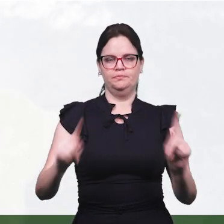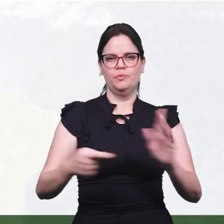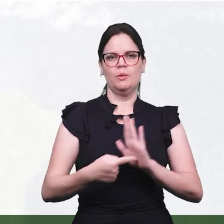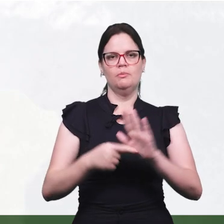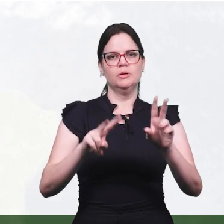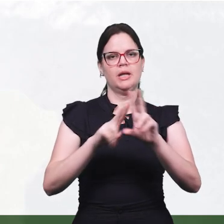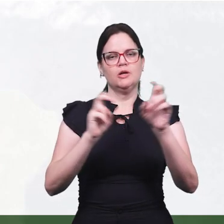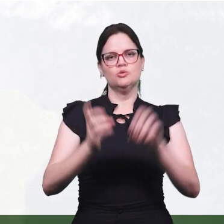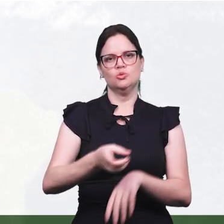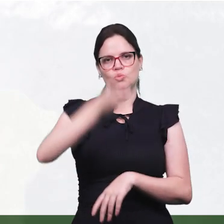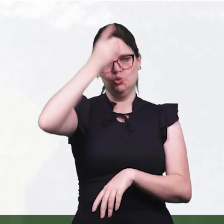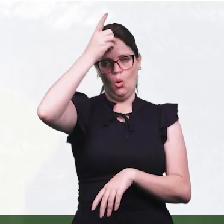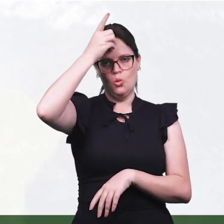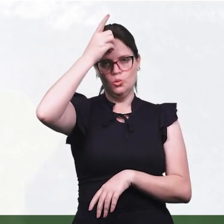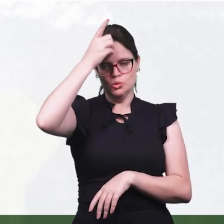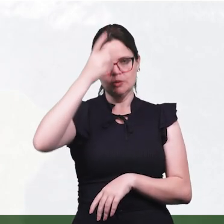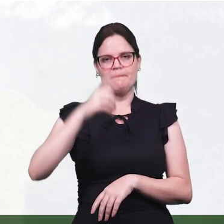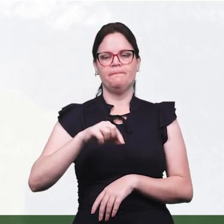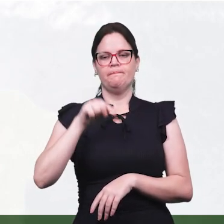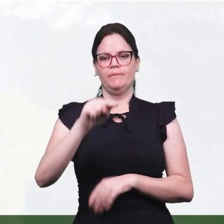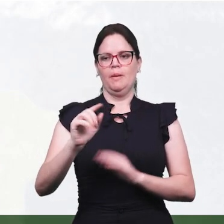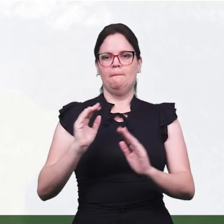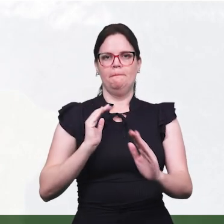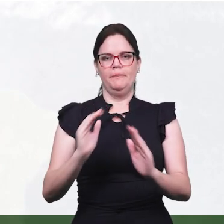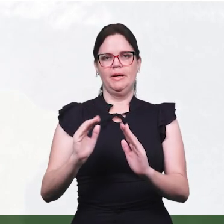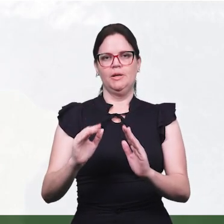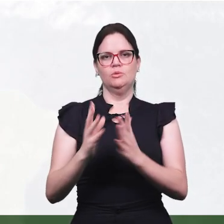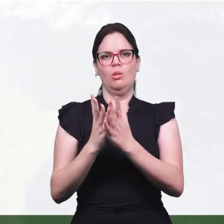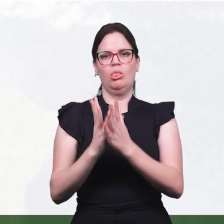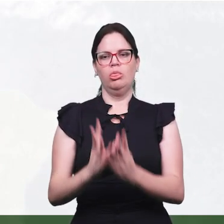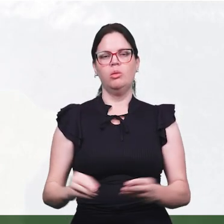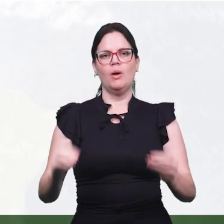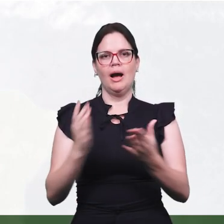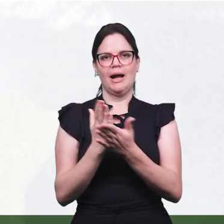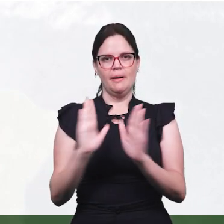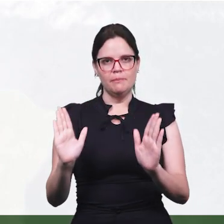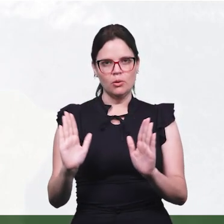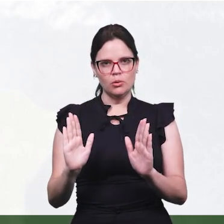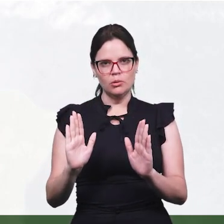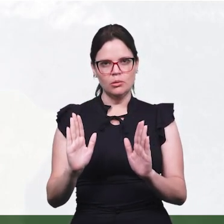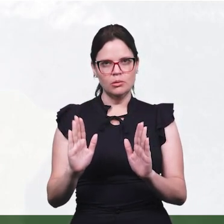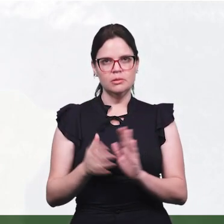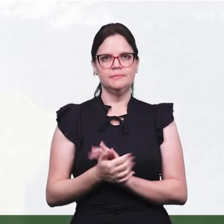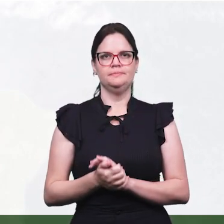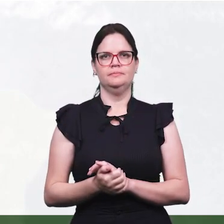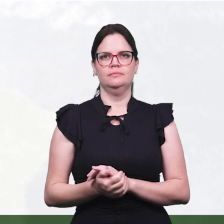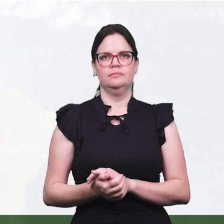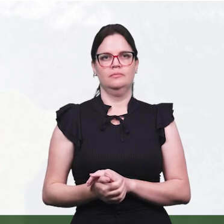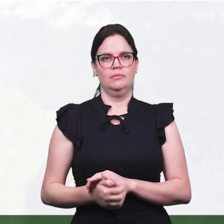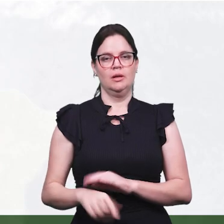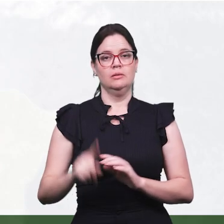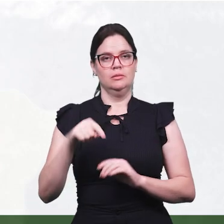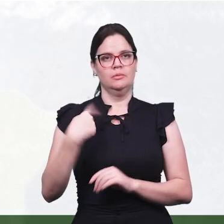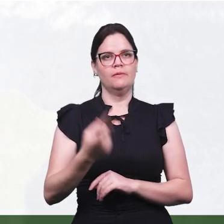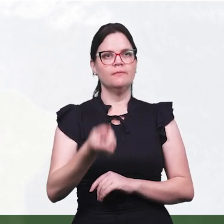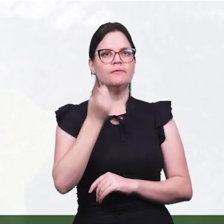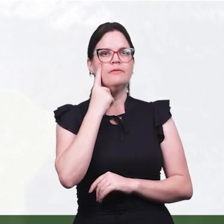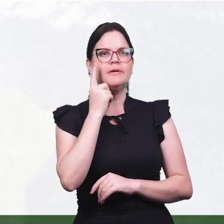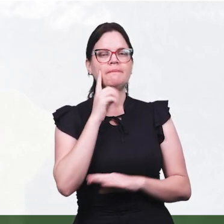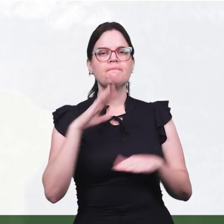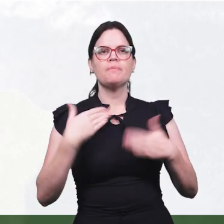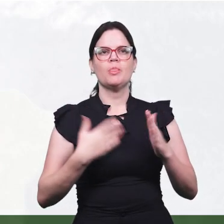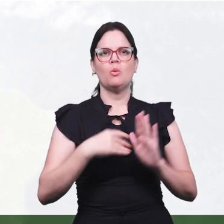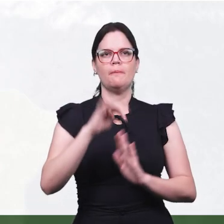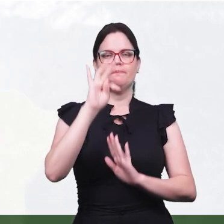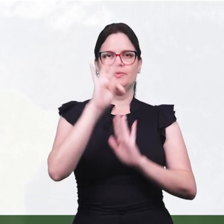dons espirituais desapareceram depois da igreja primitiva? É a pergunta. E depois tem mais uma tarefa: cite